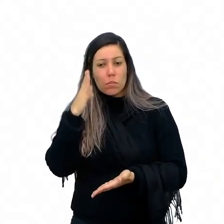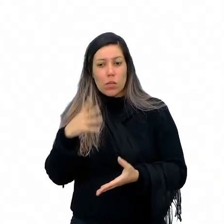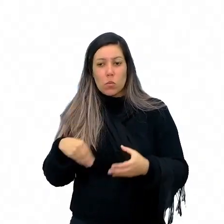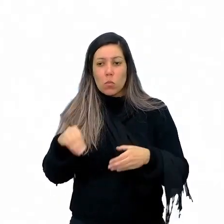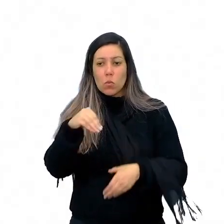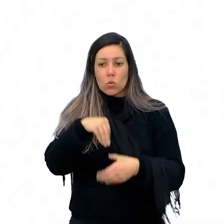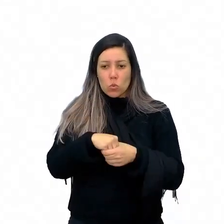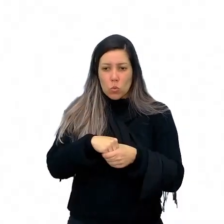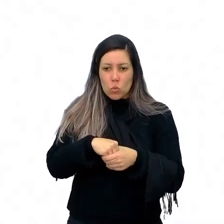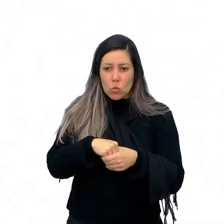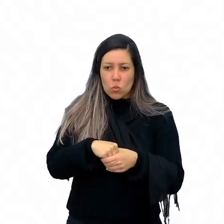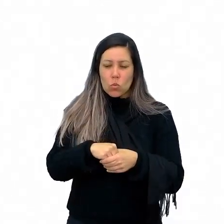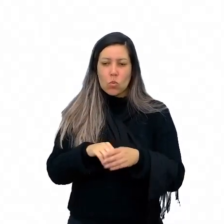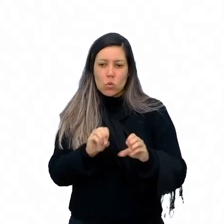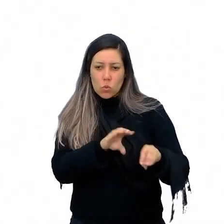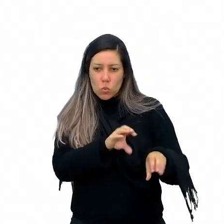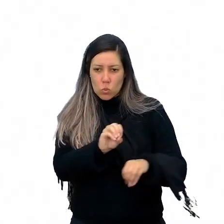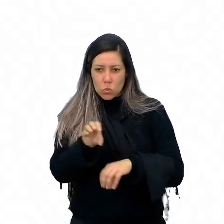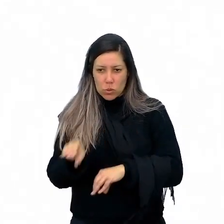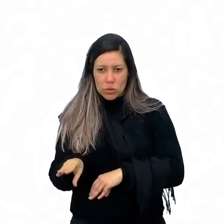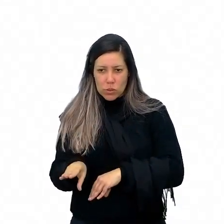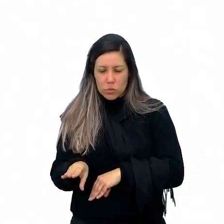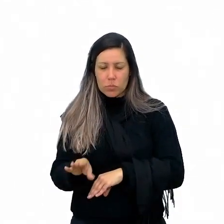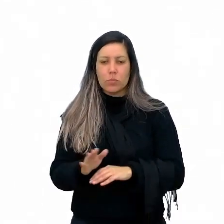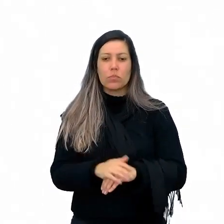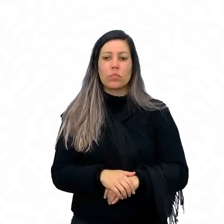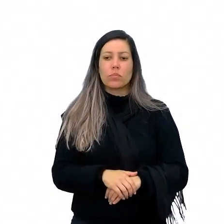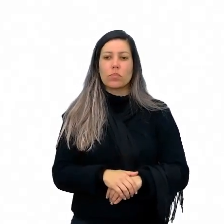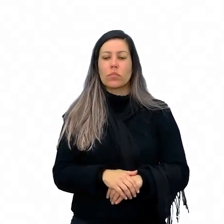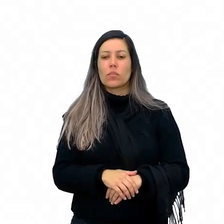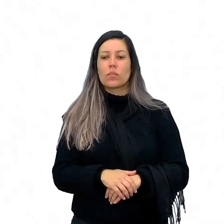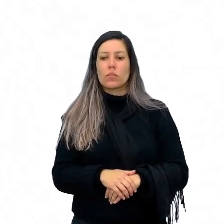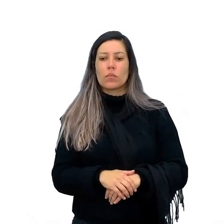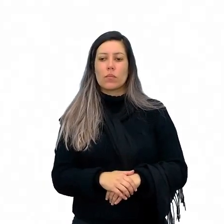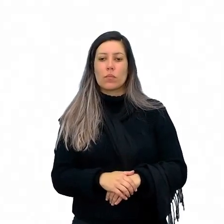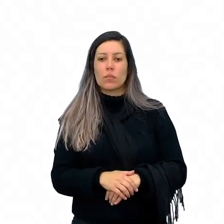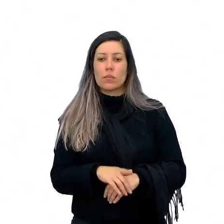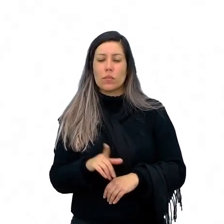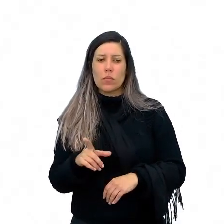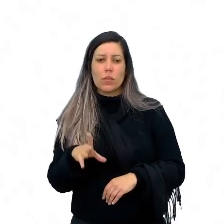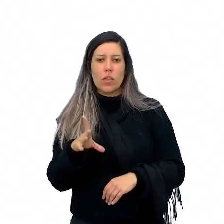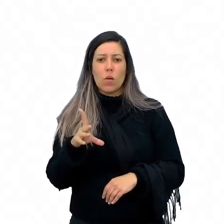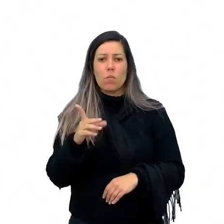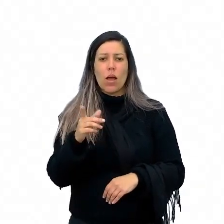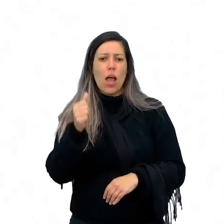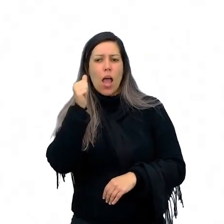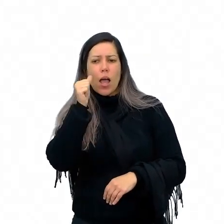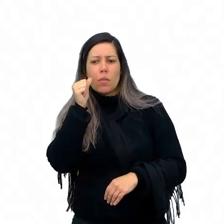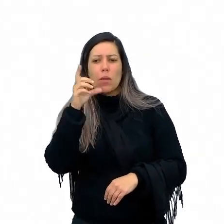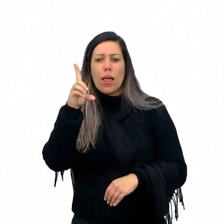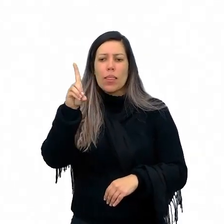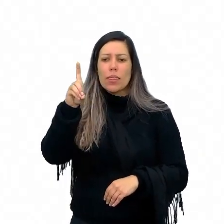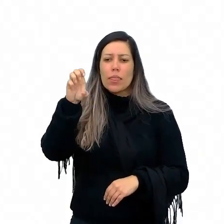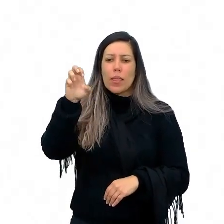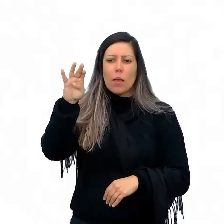do ensino, tá bem? Então, assim, o que é, para Débora Boll, né, o conhecimento comum do conteúdo, o que é isso,